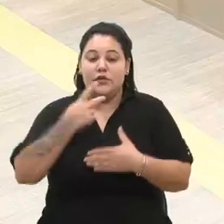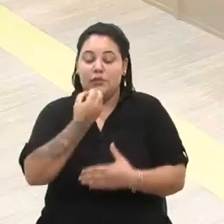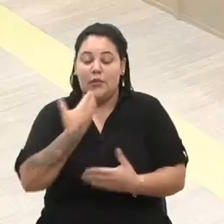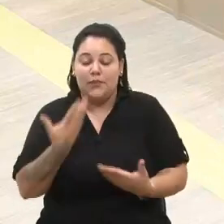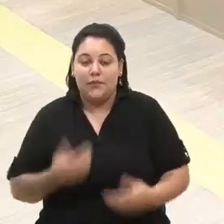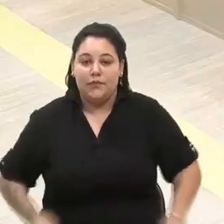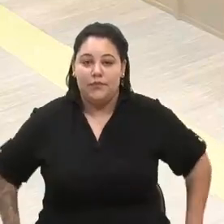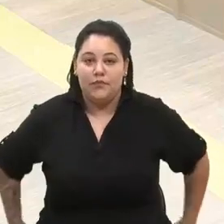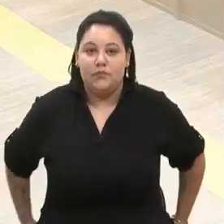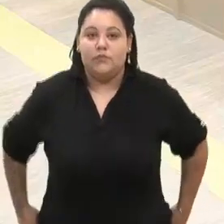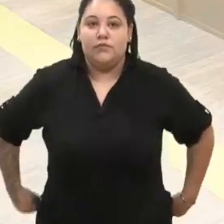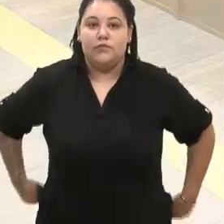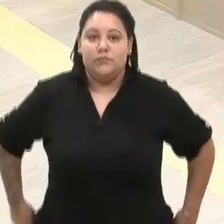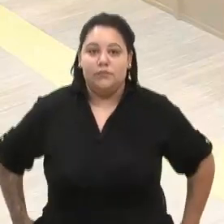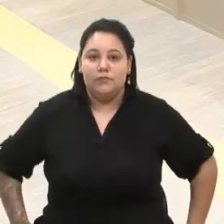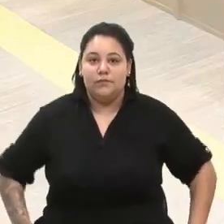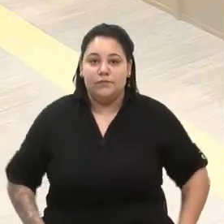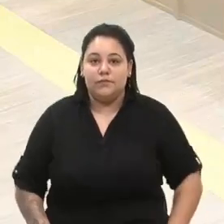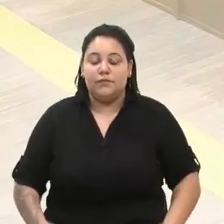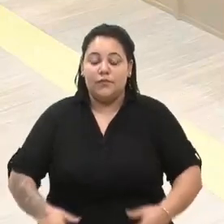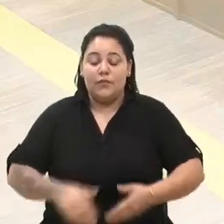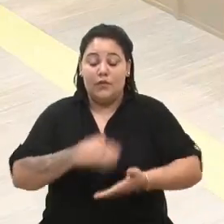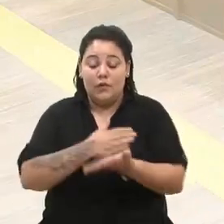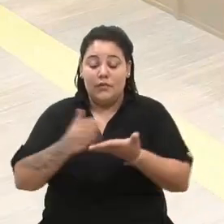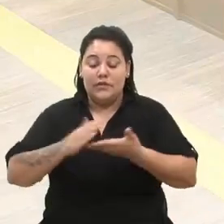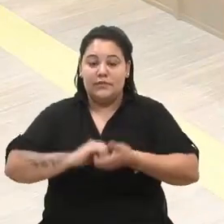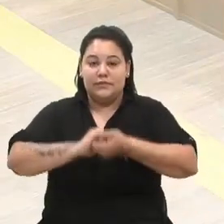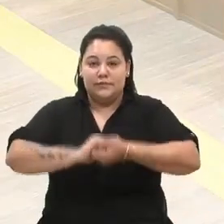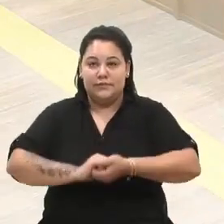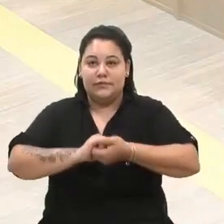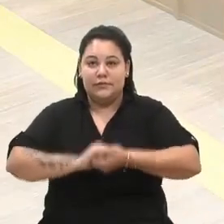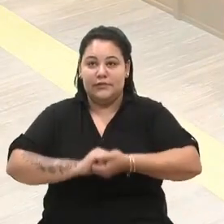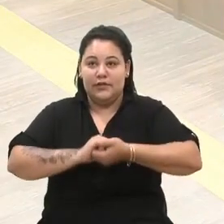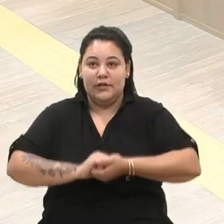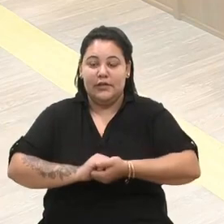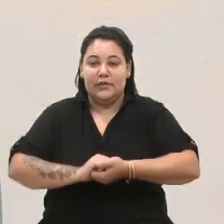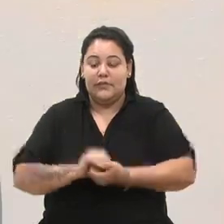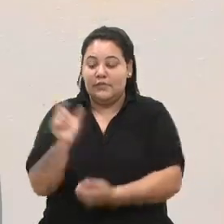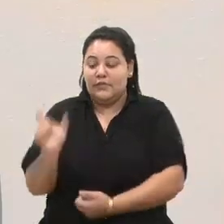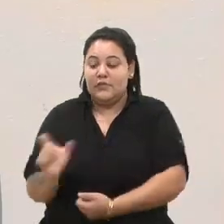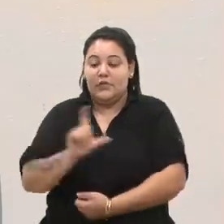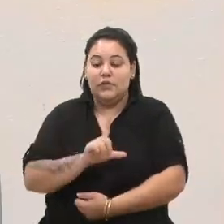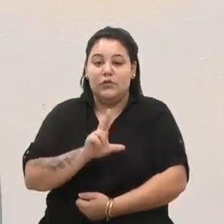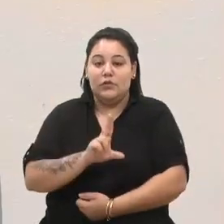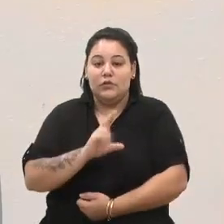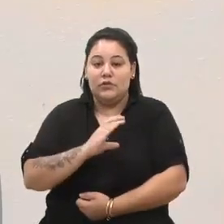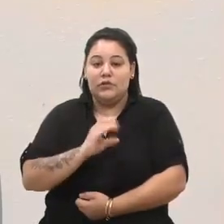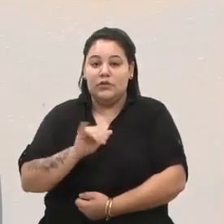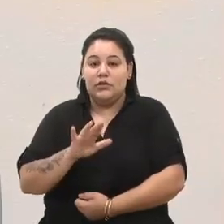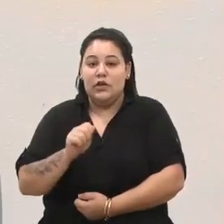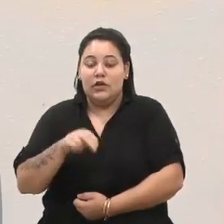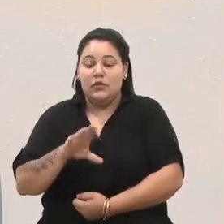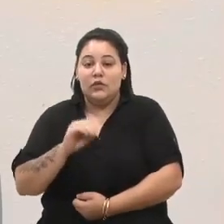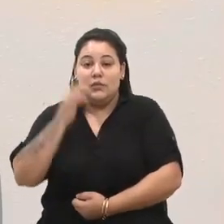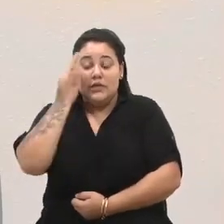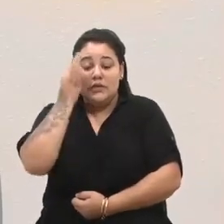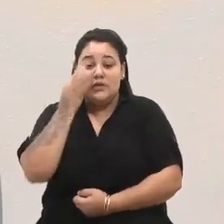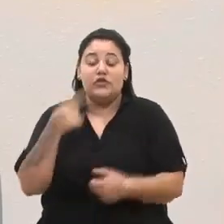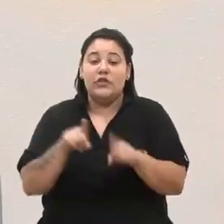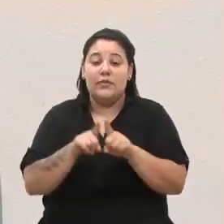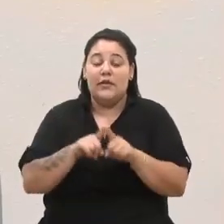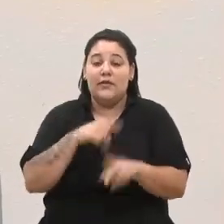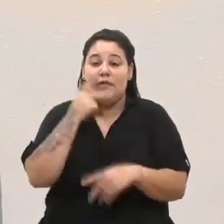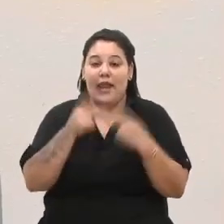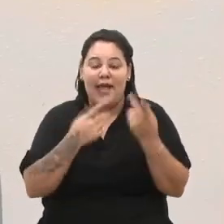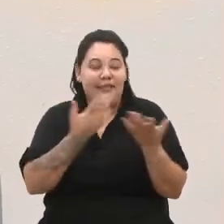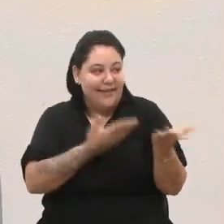Começar de imediato aqui, na verdade, é saudar aqui o Luciano e o Montanari, que estão aqui presentes, e dizer, né, vereador Felipe, que nós